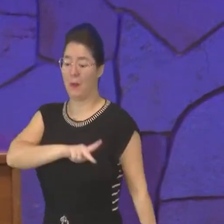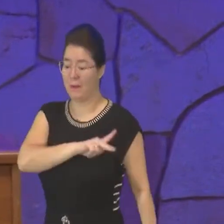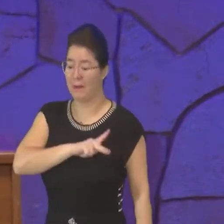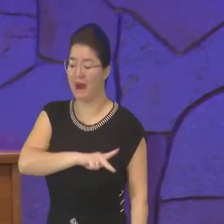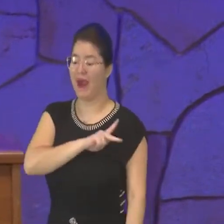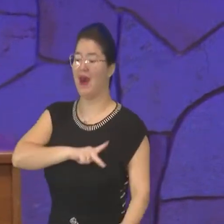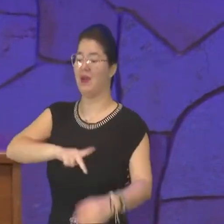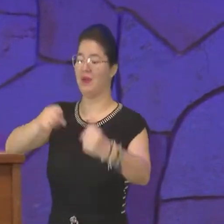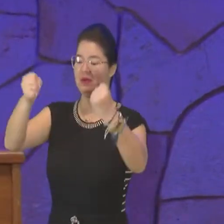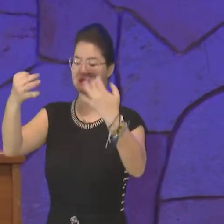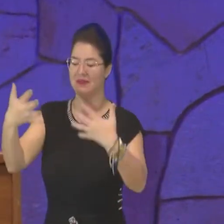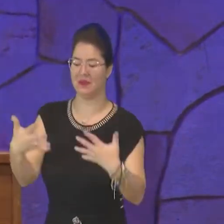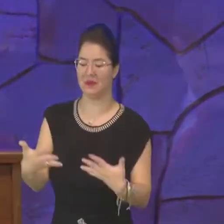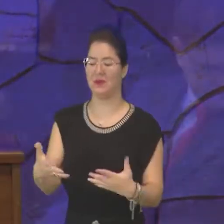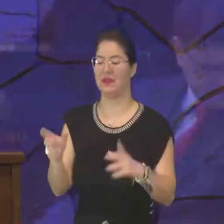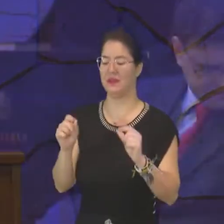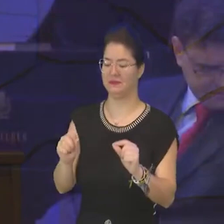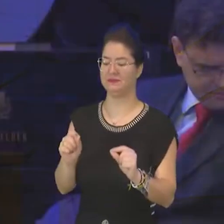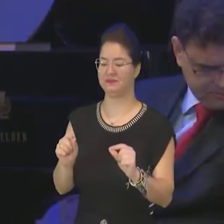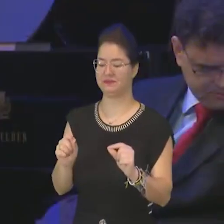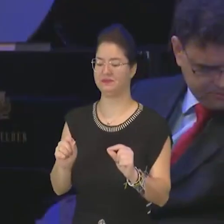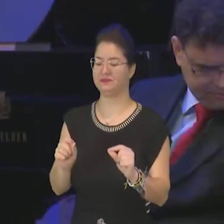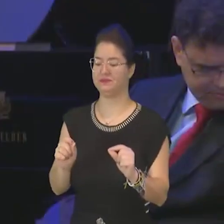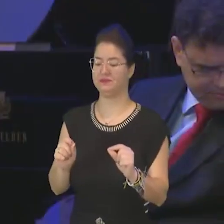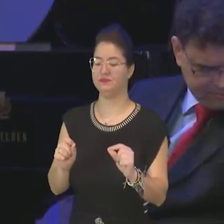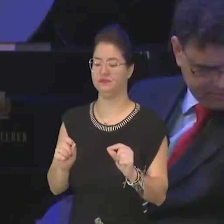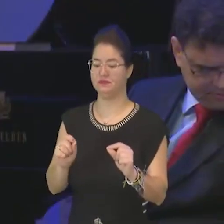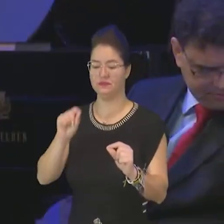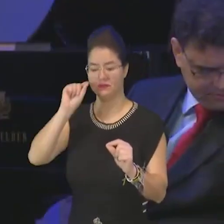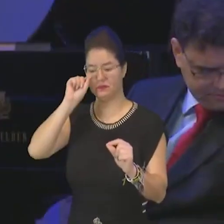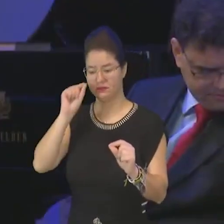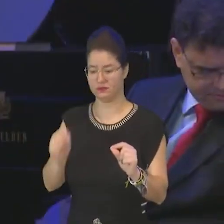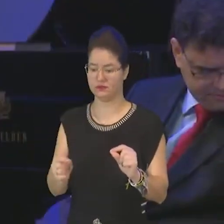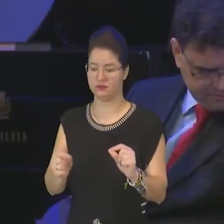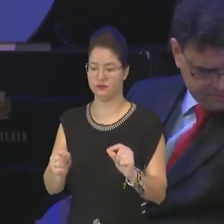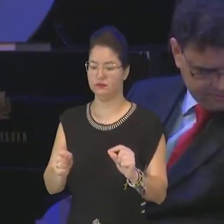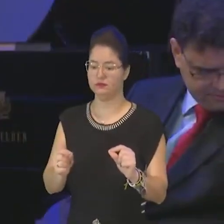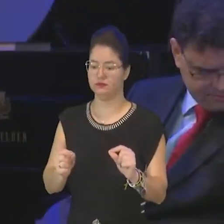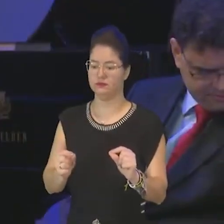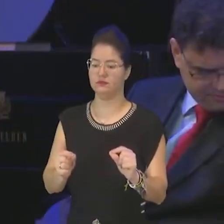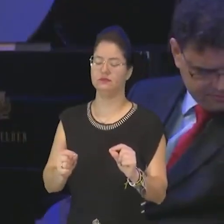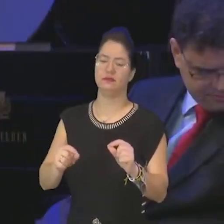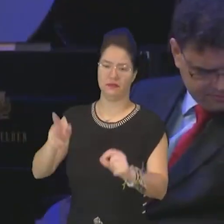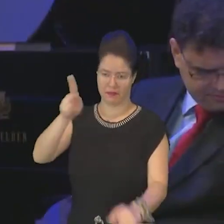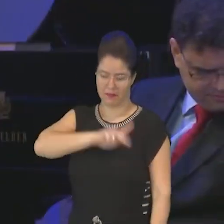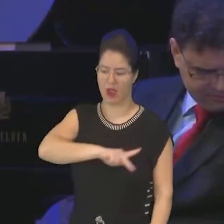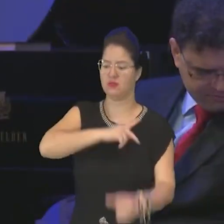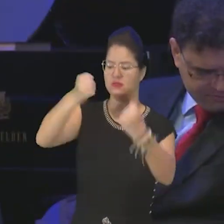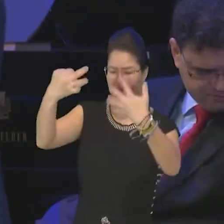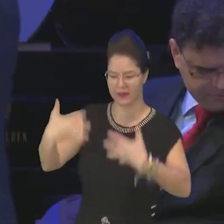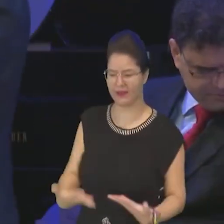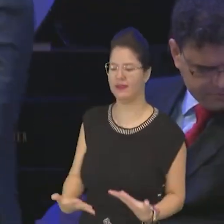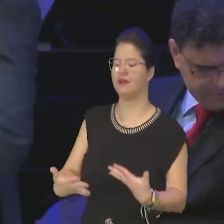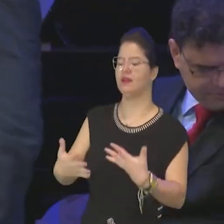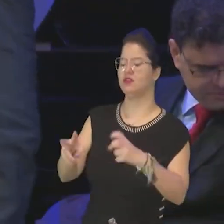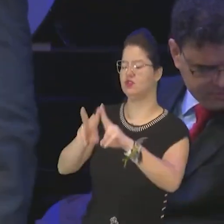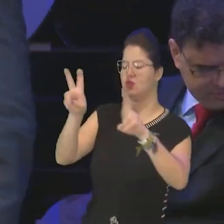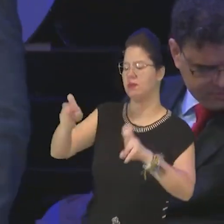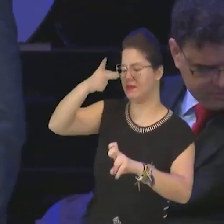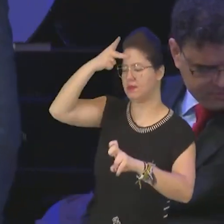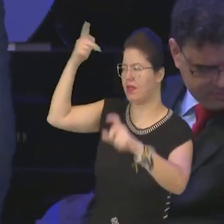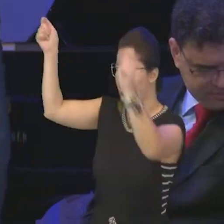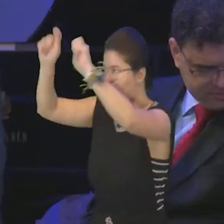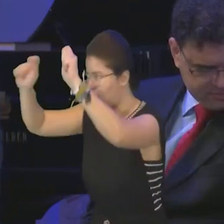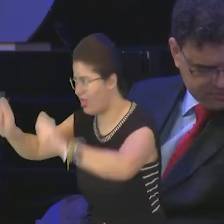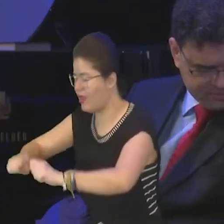em mente as oferendas que se ofereciam aos ídolos. Paulo tem em mente